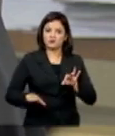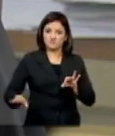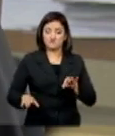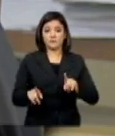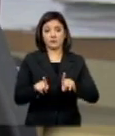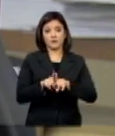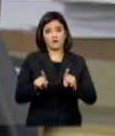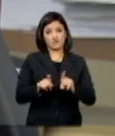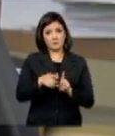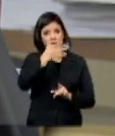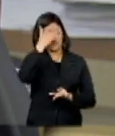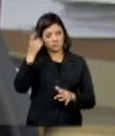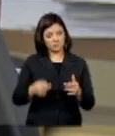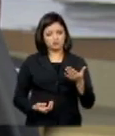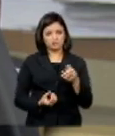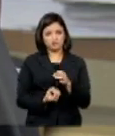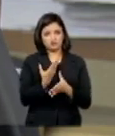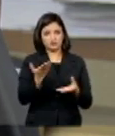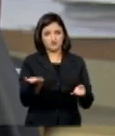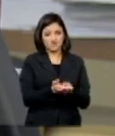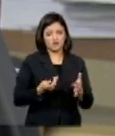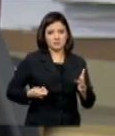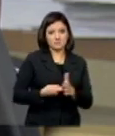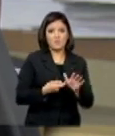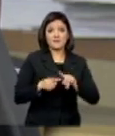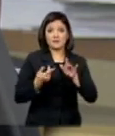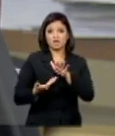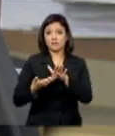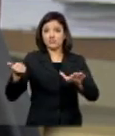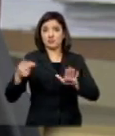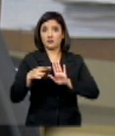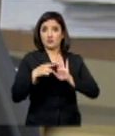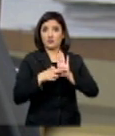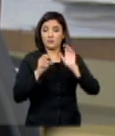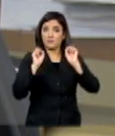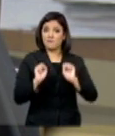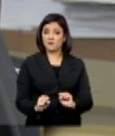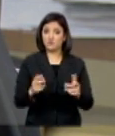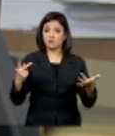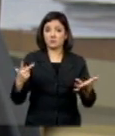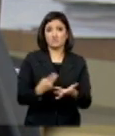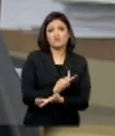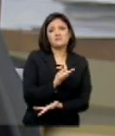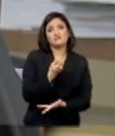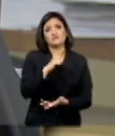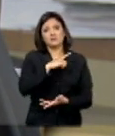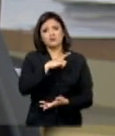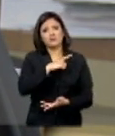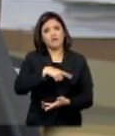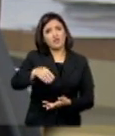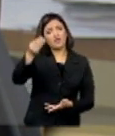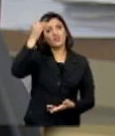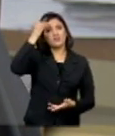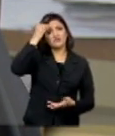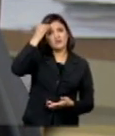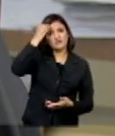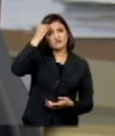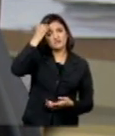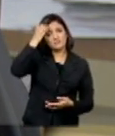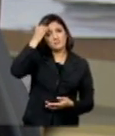dessa ação a exclusão da referida norma é que poderia ensejar a interpretações que levassem a violações